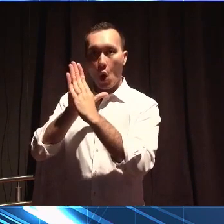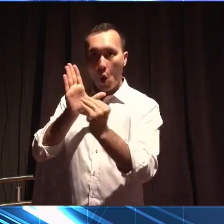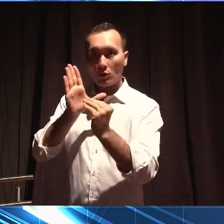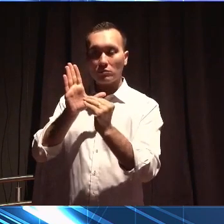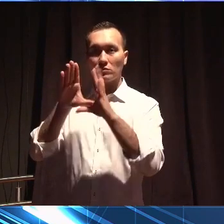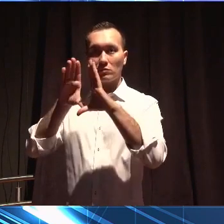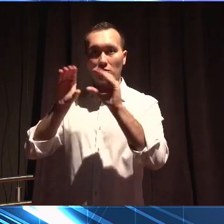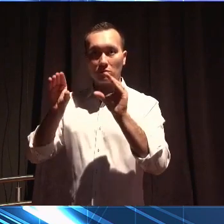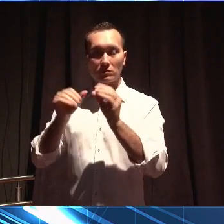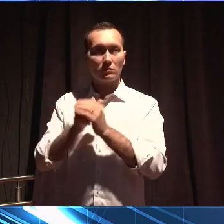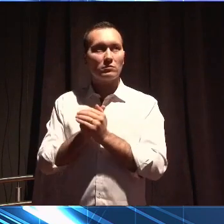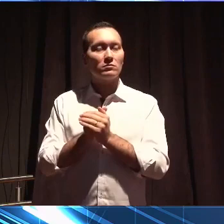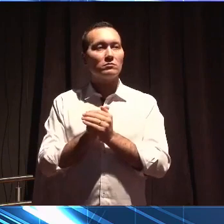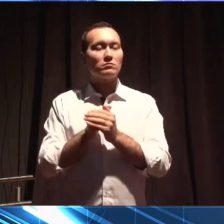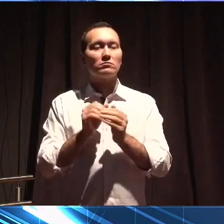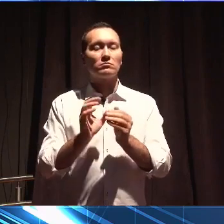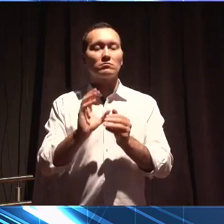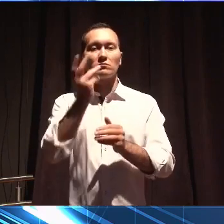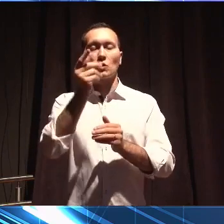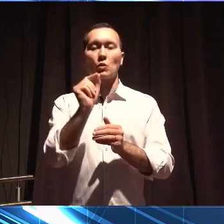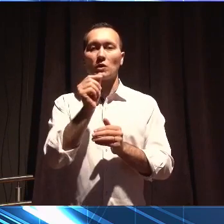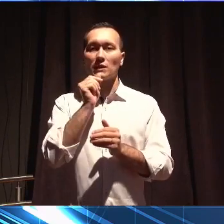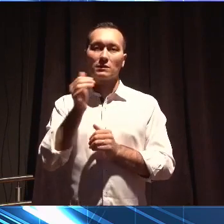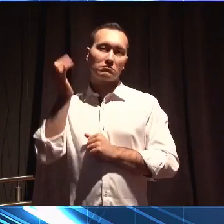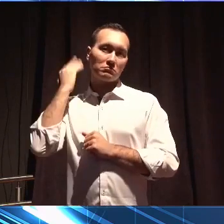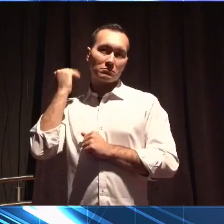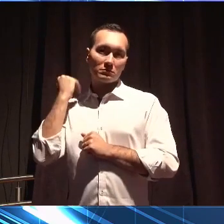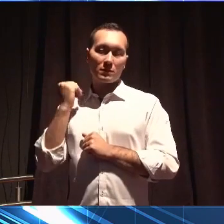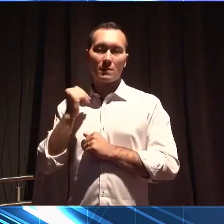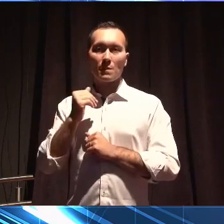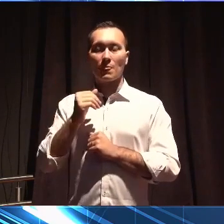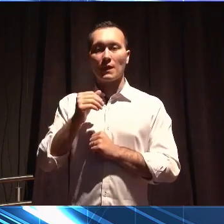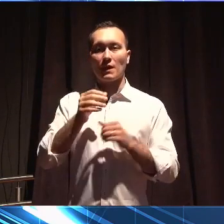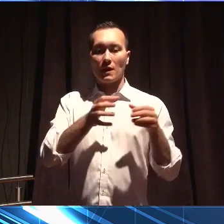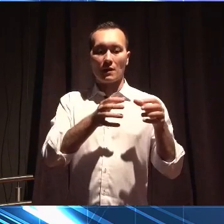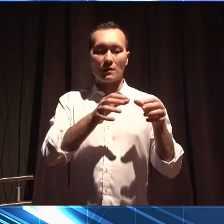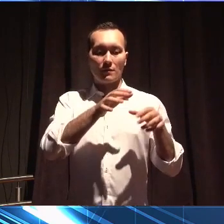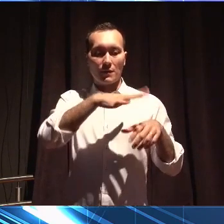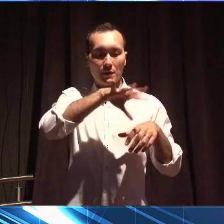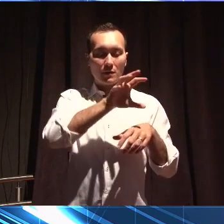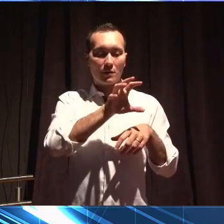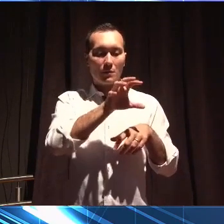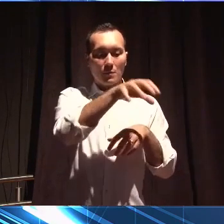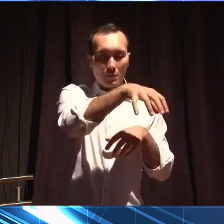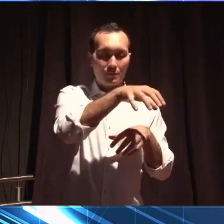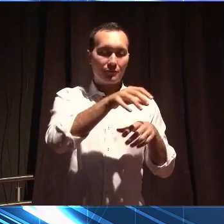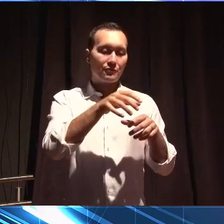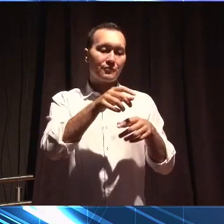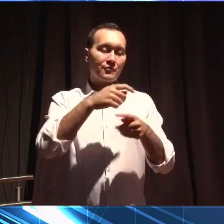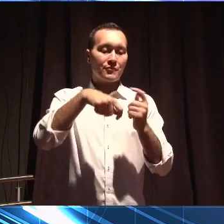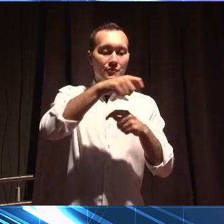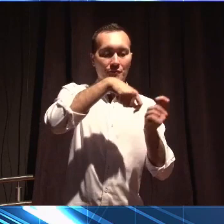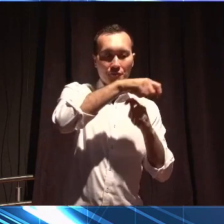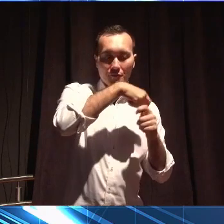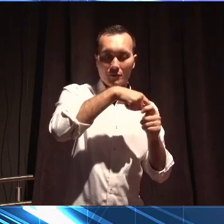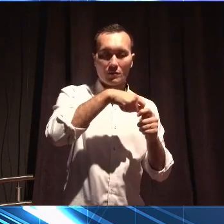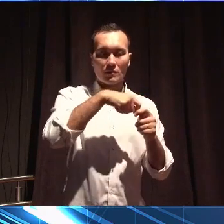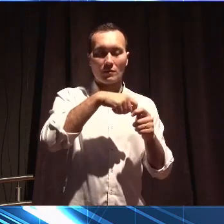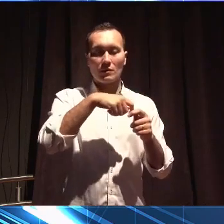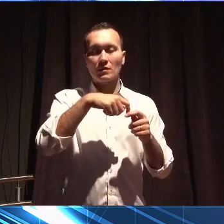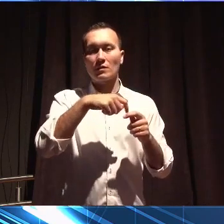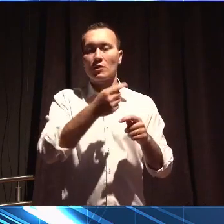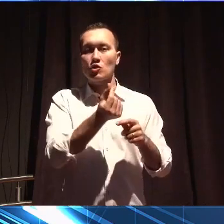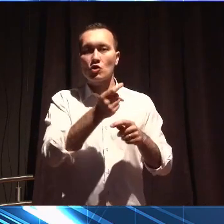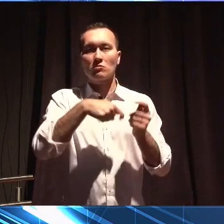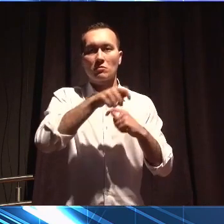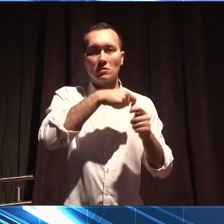área de finanças e compras, antigamente, era quem centralizava os pedidos que você tem de compra de qualquer